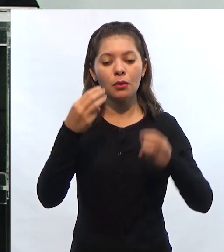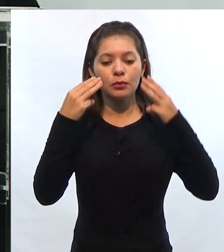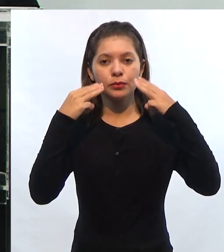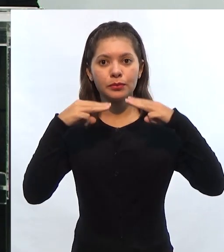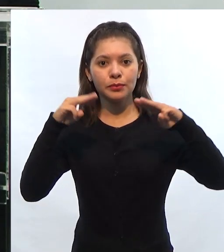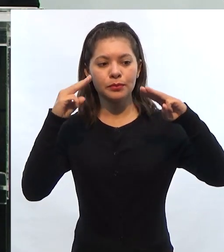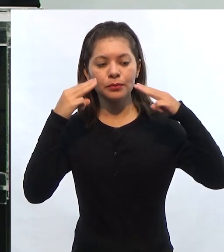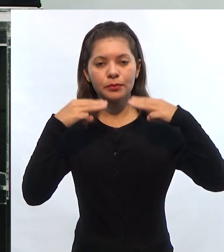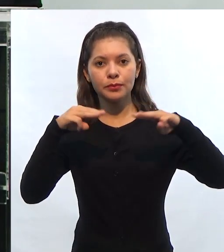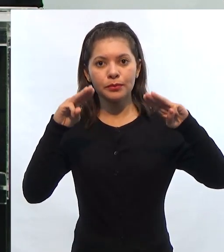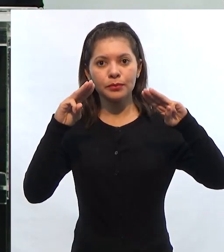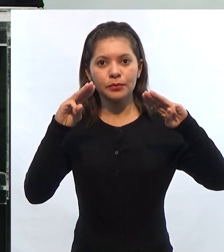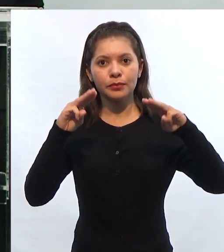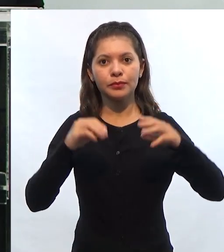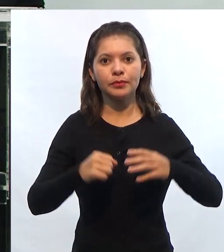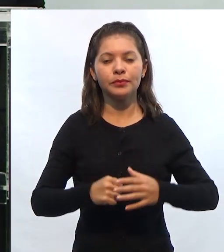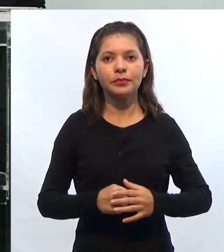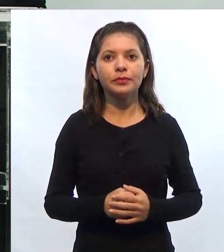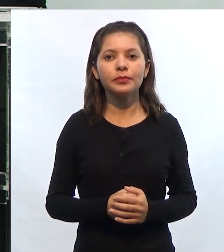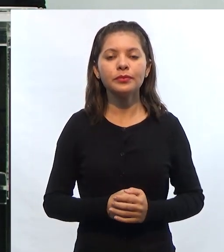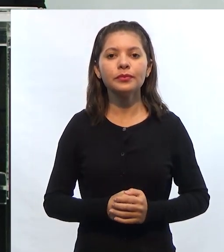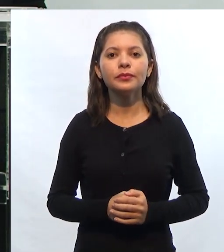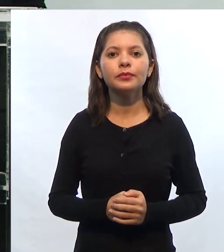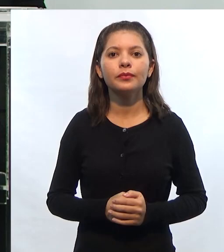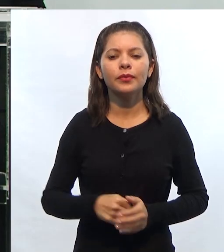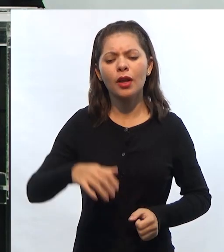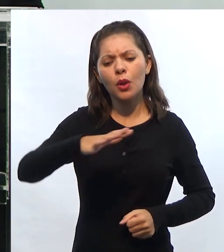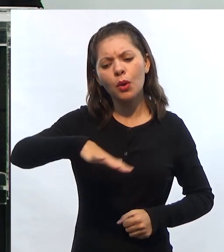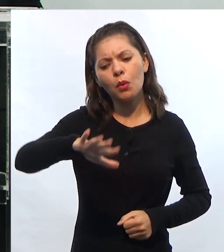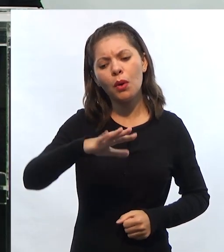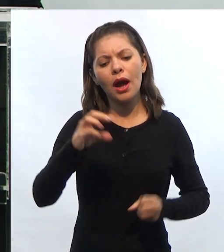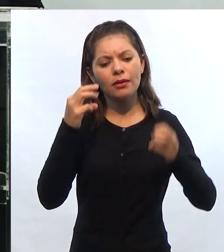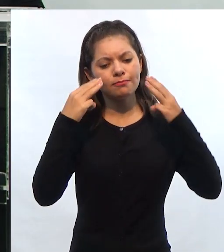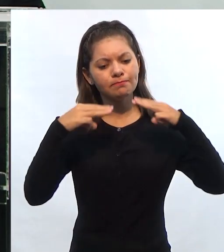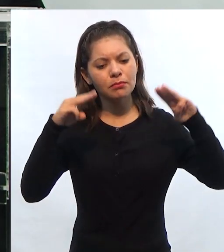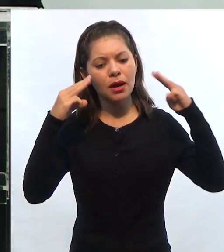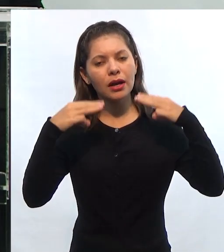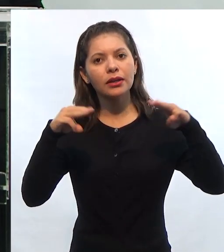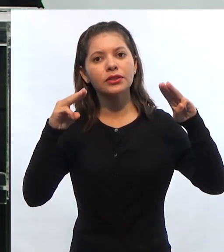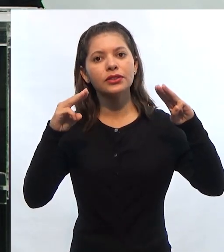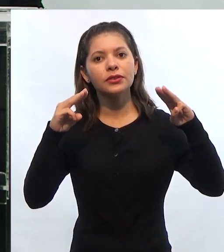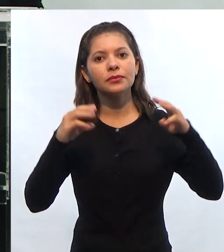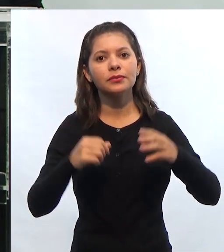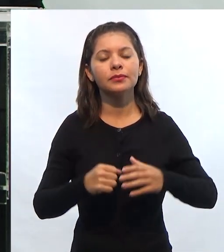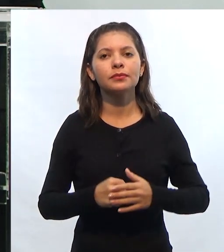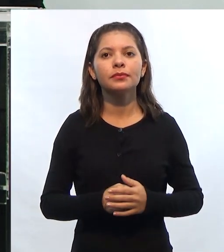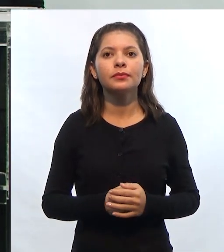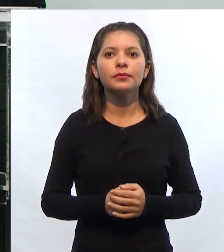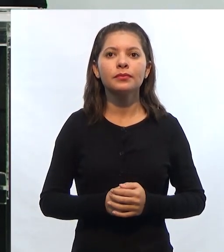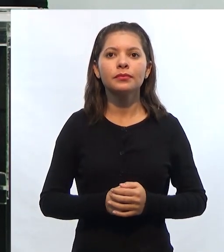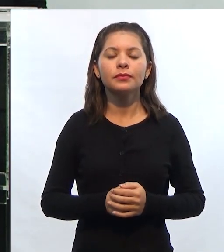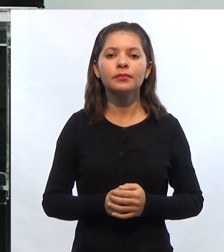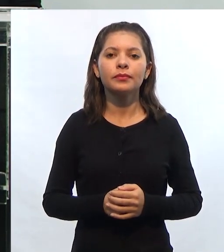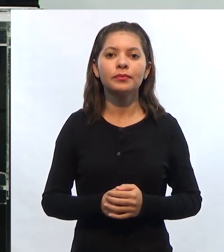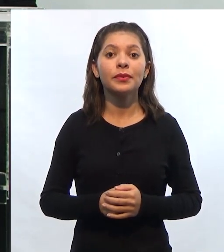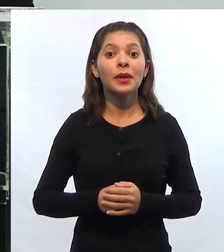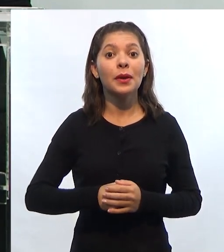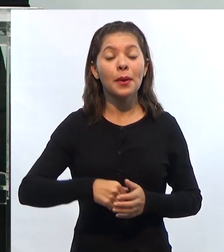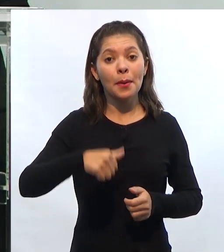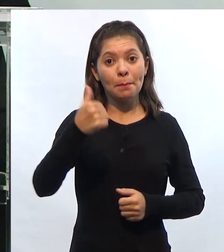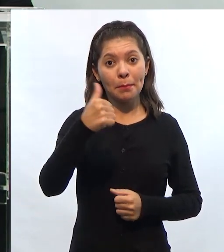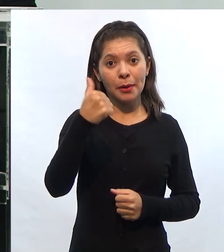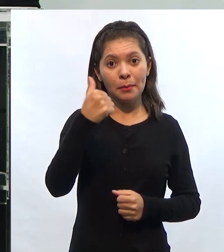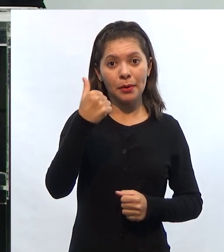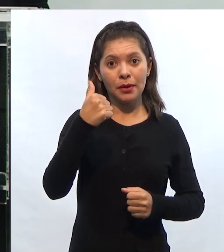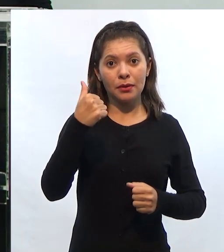são conceitos centrais do marketing, os ambientes de marketing e a segmentação. Então, primeiro nós